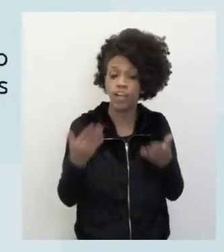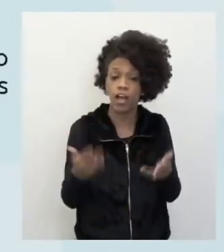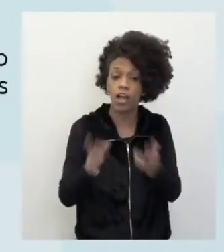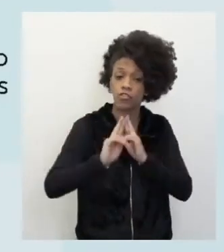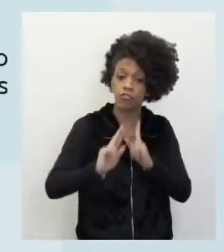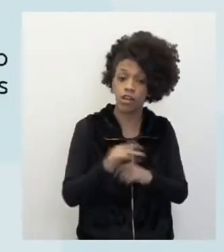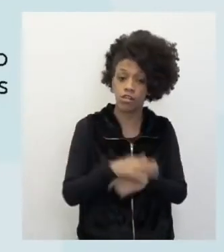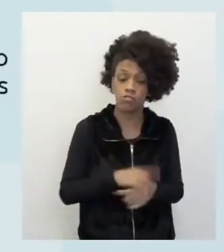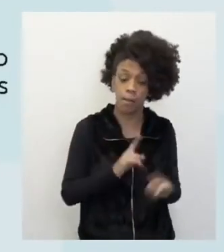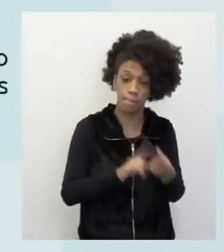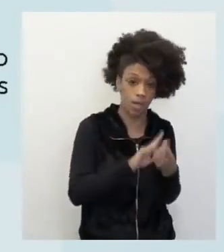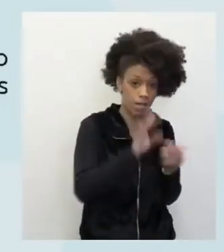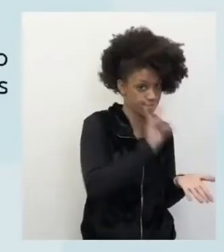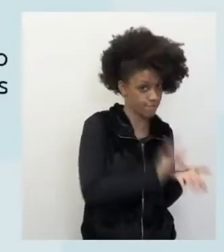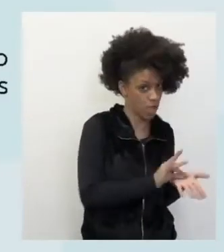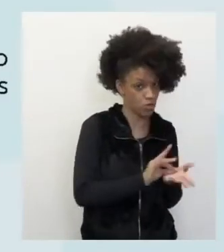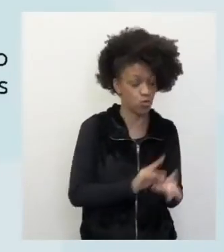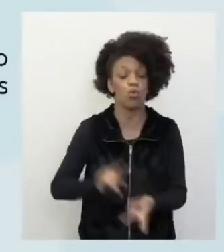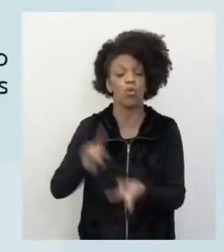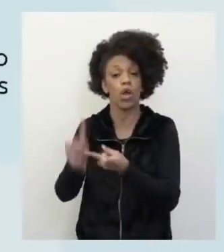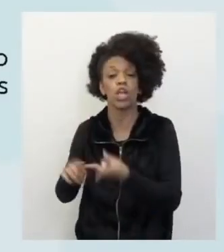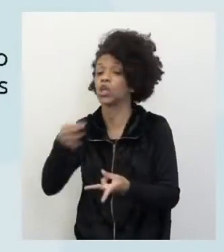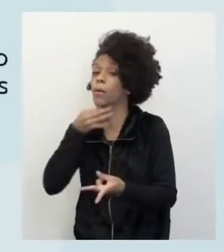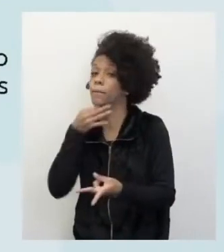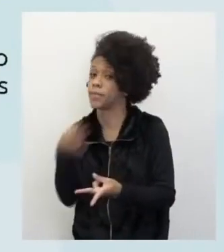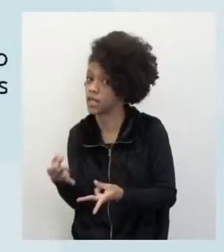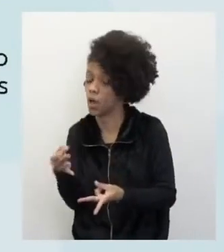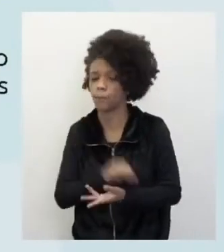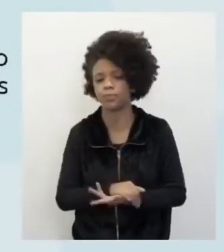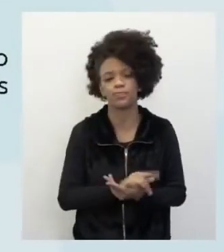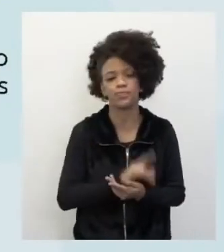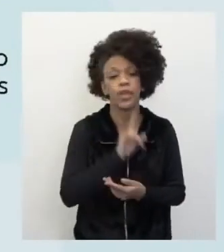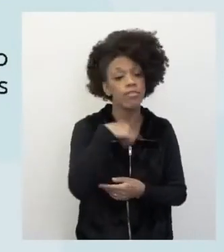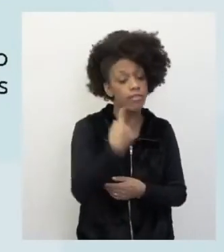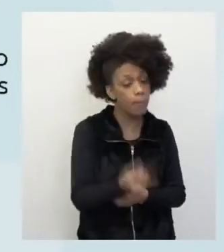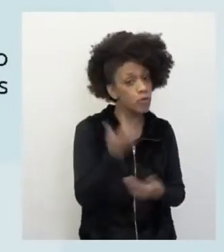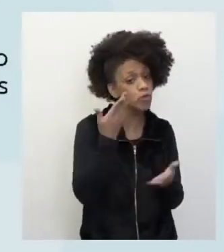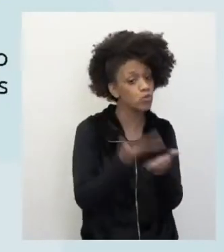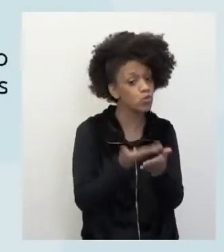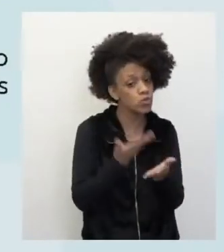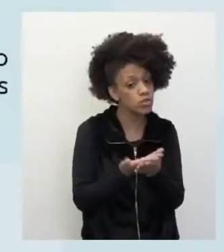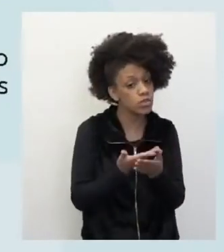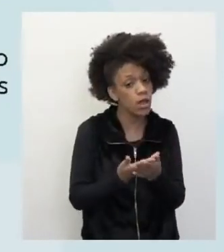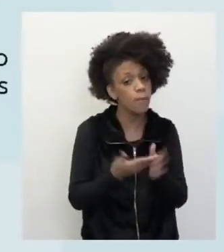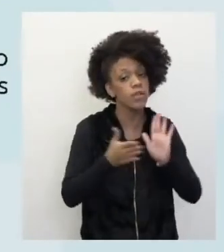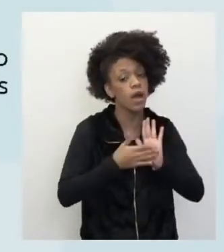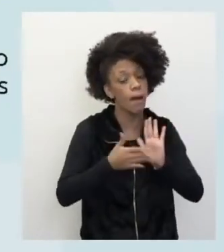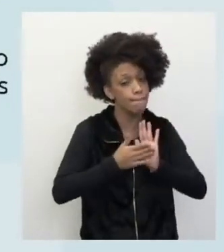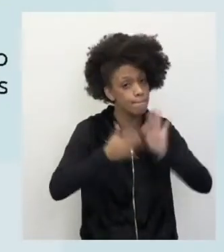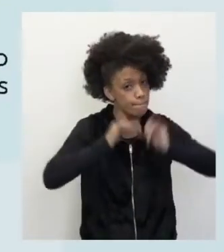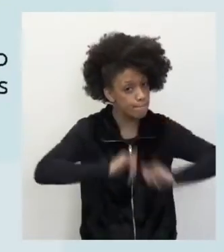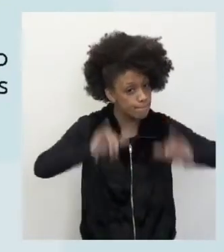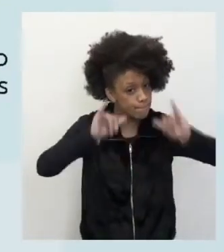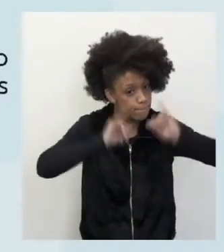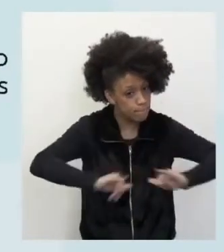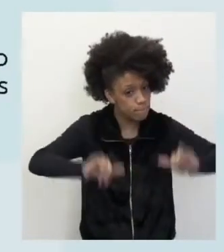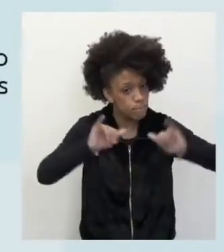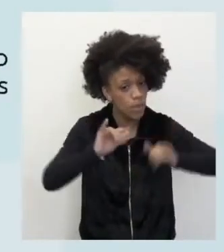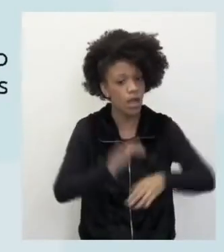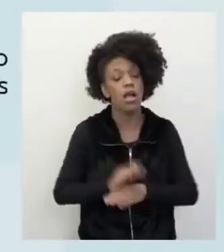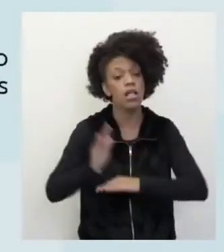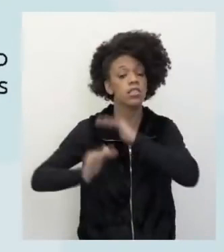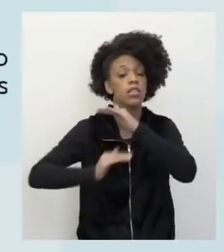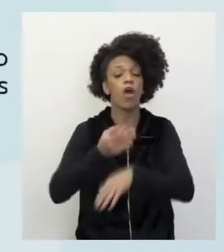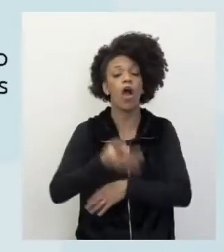diferenciar fato de opinião. Depois, estudamos que uma campanha